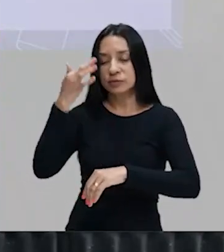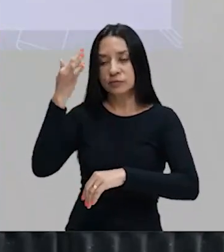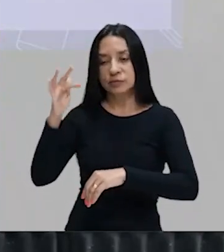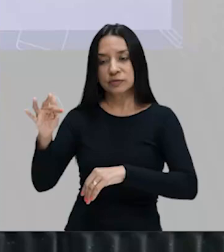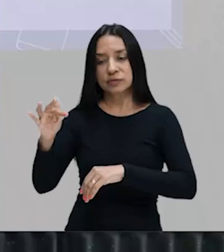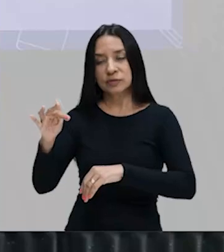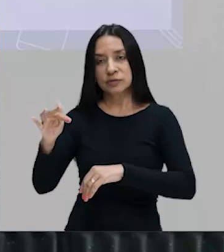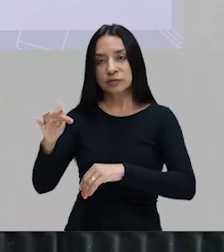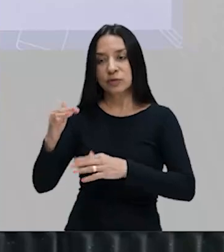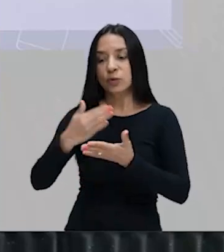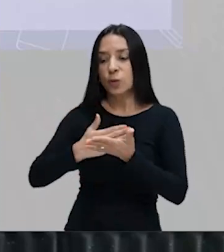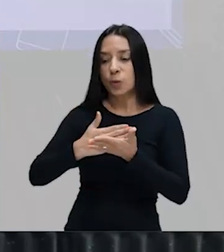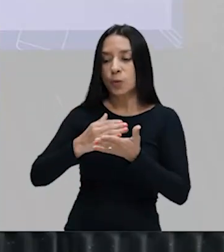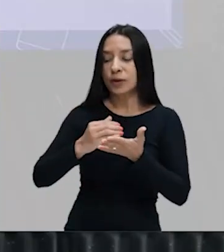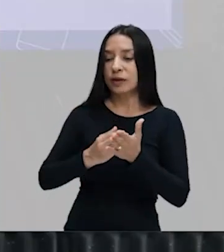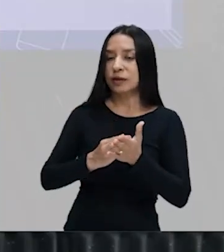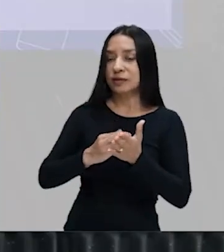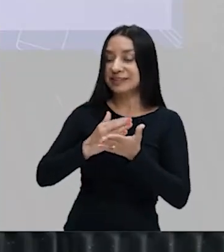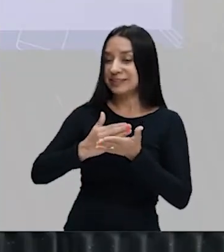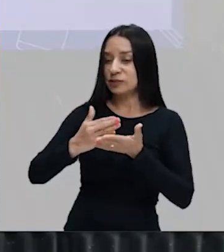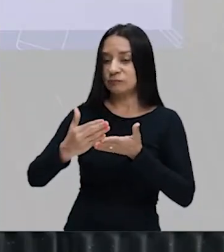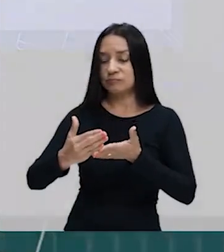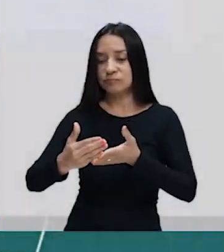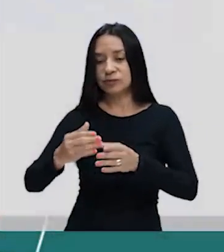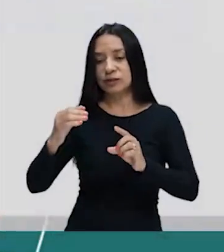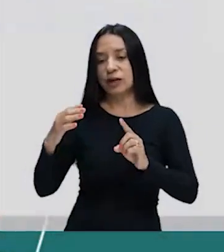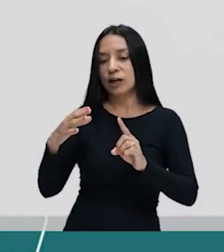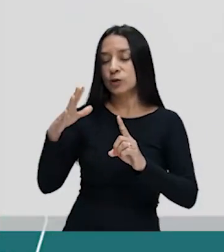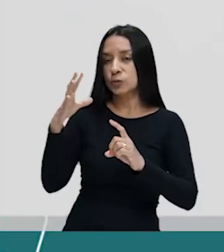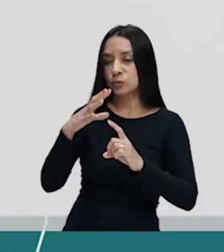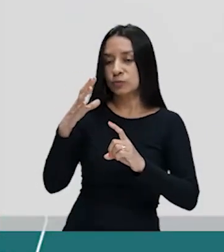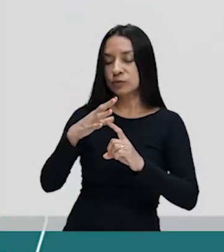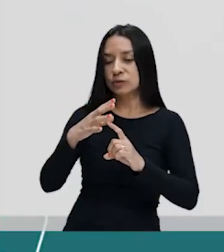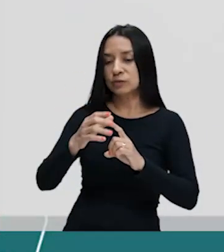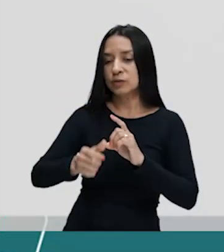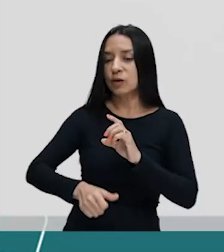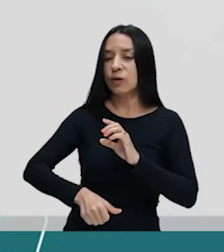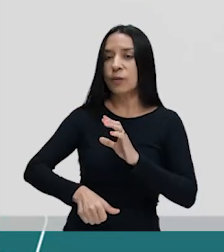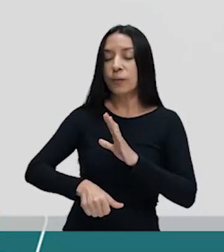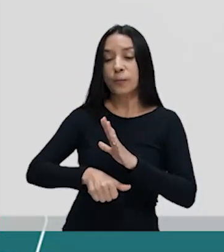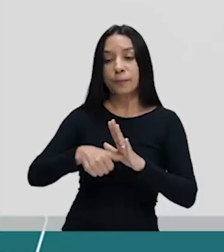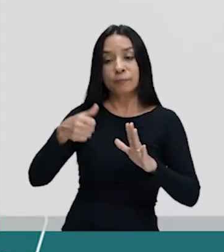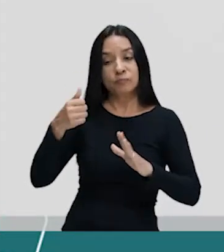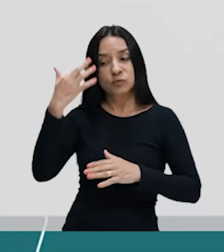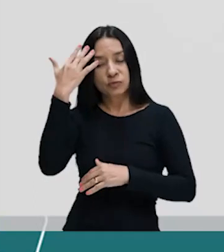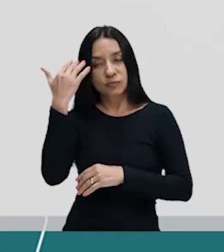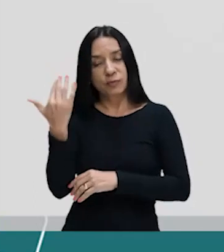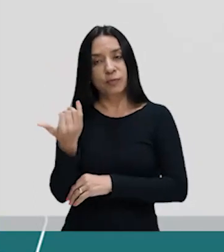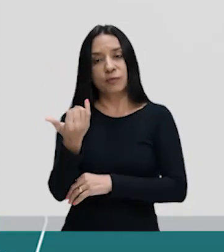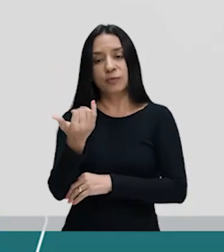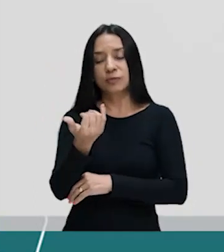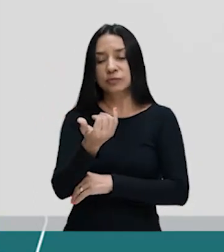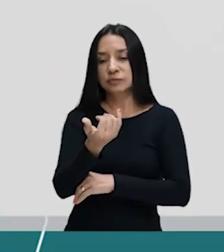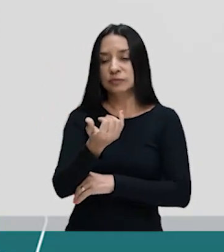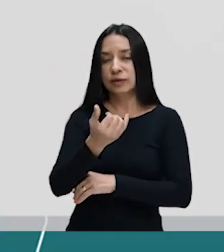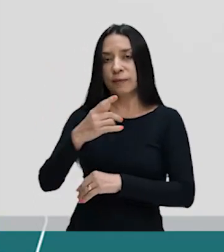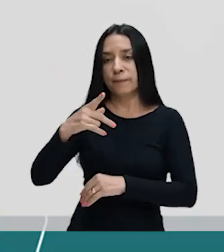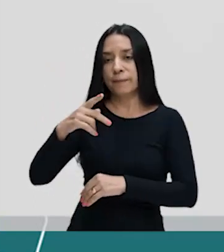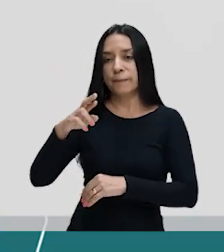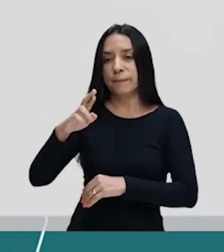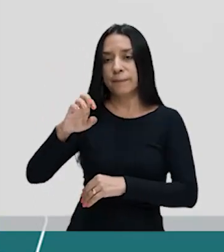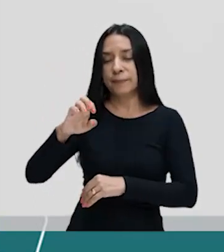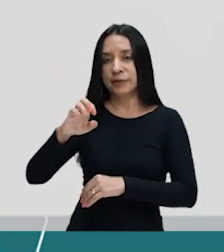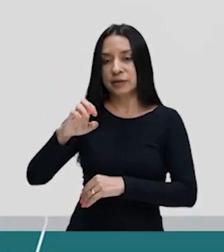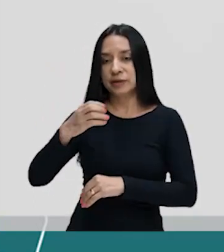do mito, são os famosos pré-socráticos, não é isso? Então o primeiro momento da filosofia são aqueles filósofos que estão antes